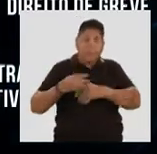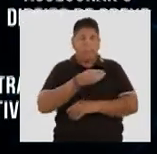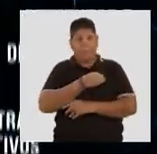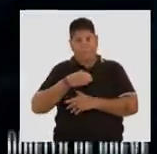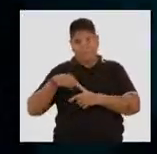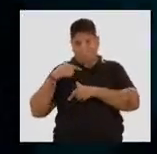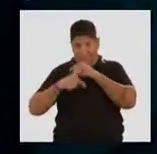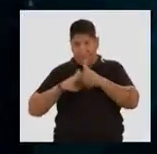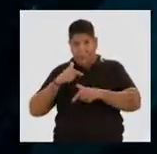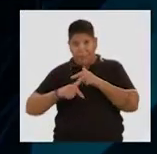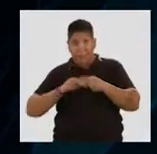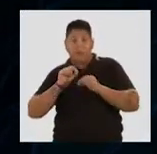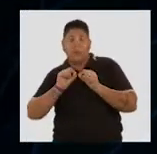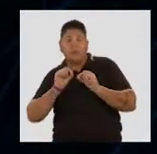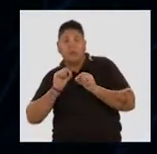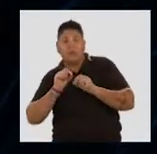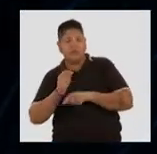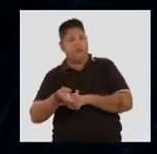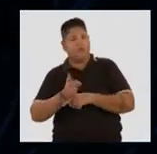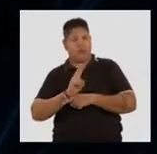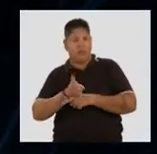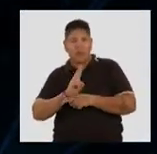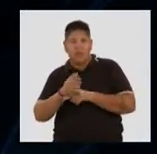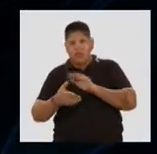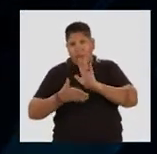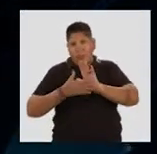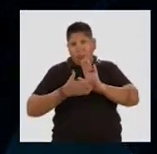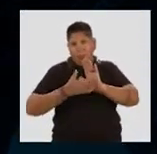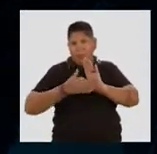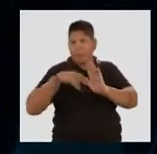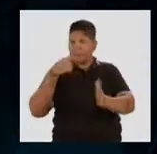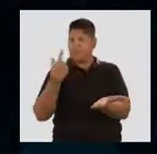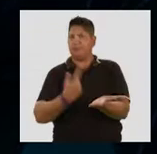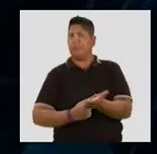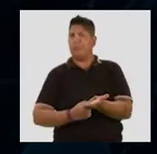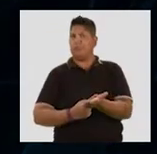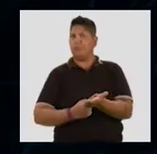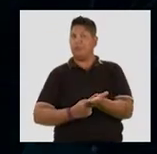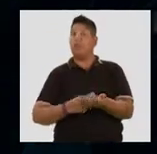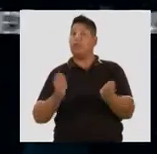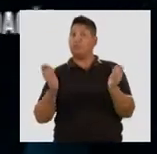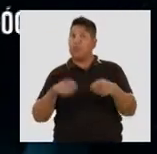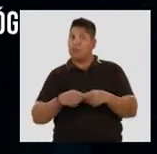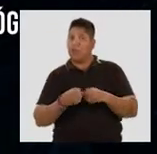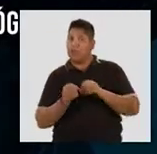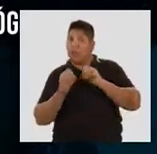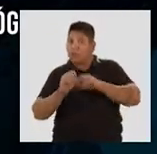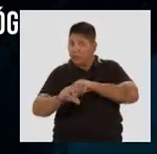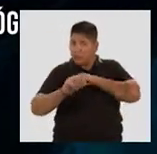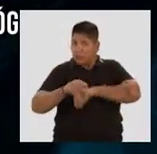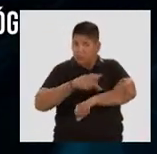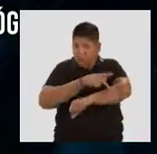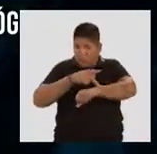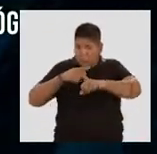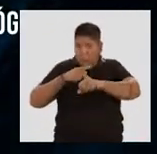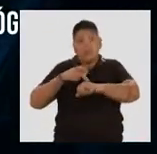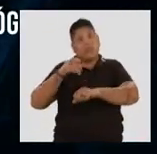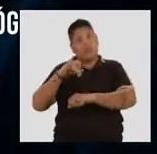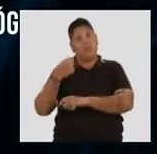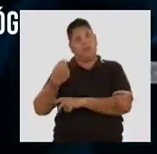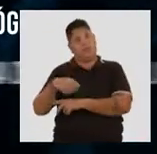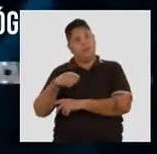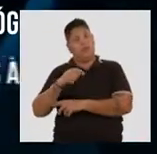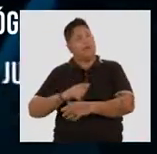Nesse processo, o Ministério Público do Trabalho fiscaliza, propõe acordos, promove ações pedagógicas e,